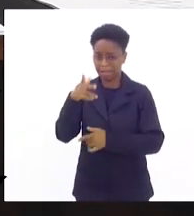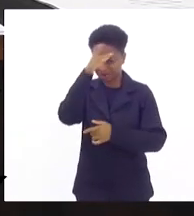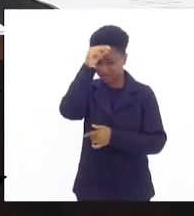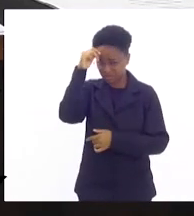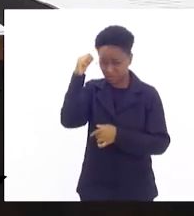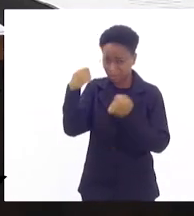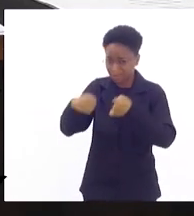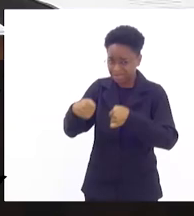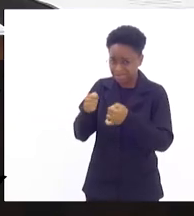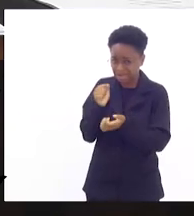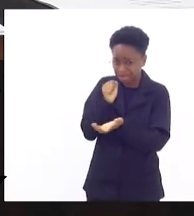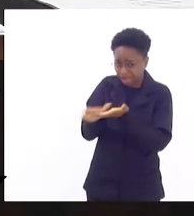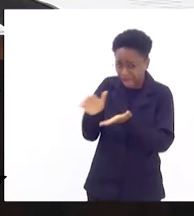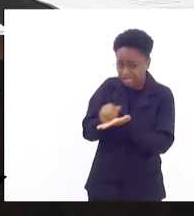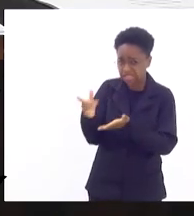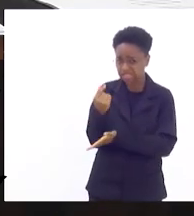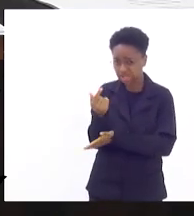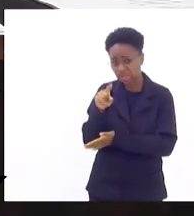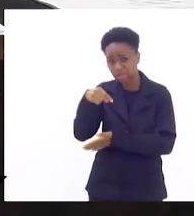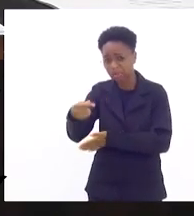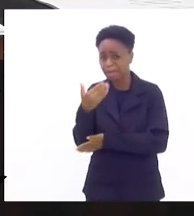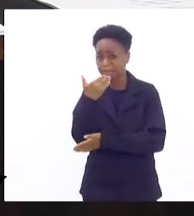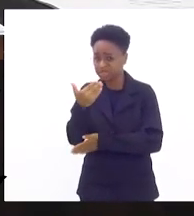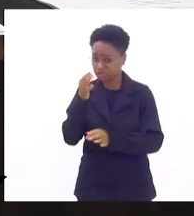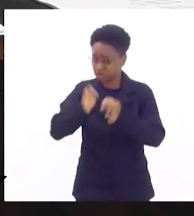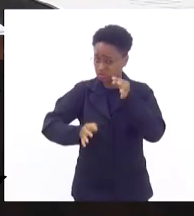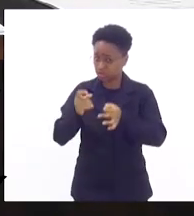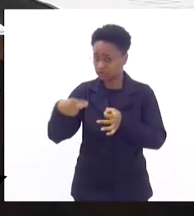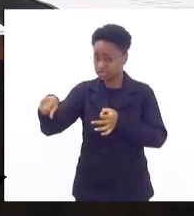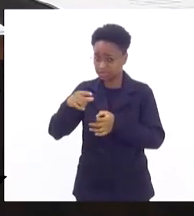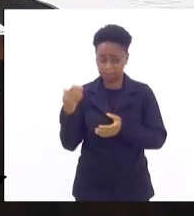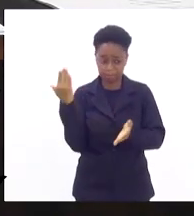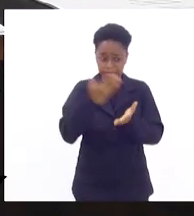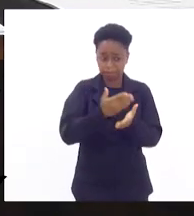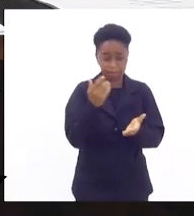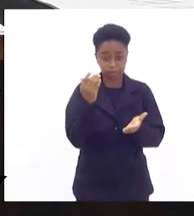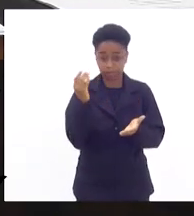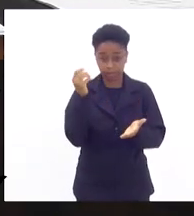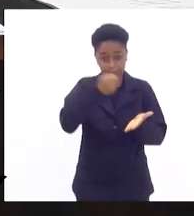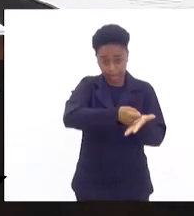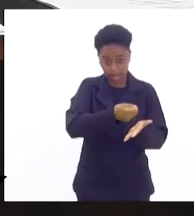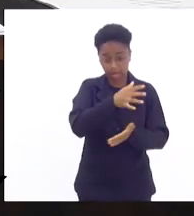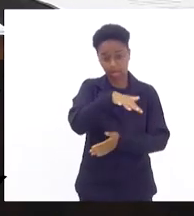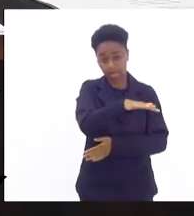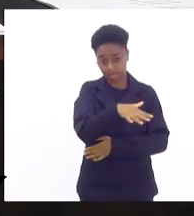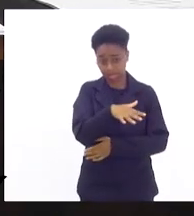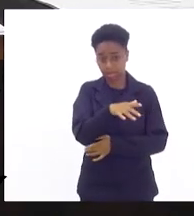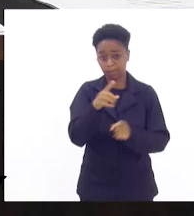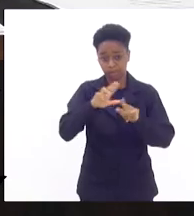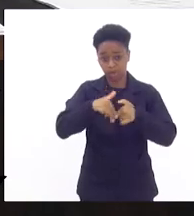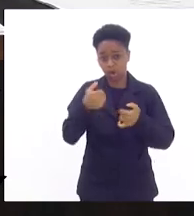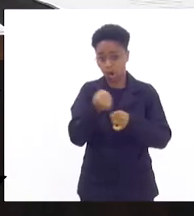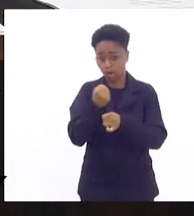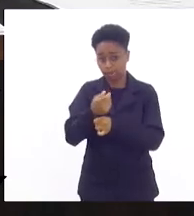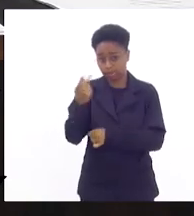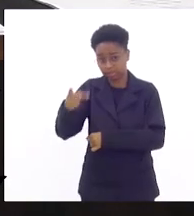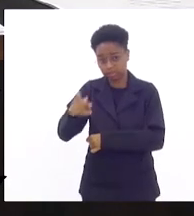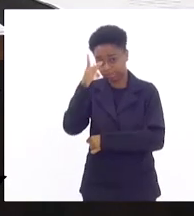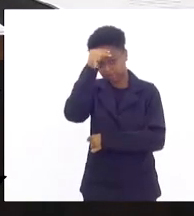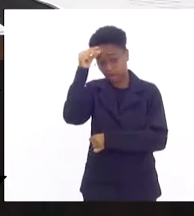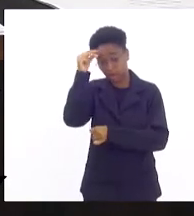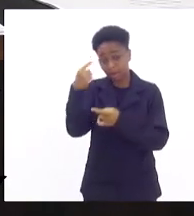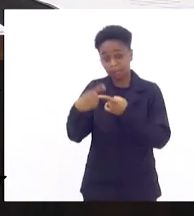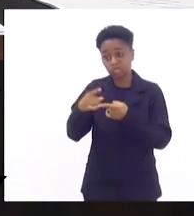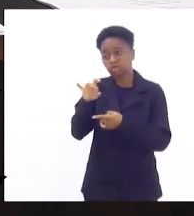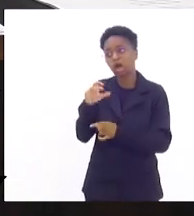dinheiro e depois solicitar na justiça para vocês indenizarem o valor destinado das obras que a prefeitura está executando? Porque senão, só